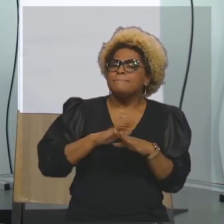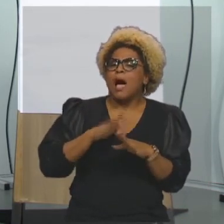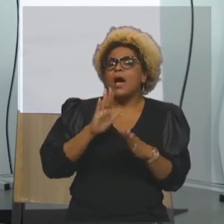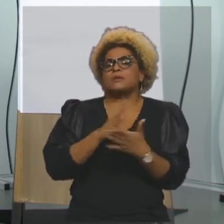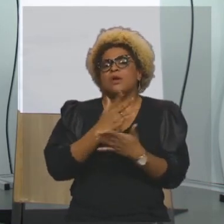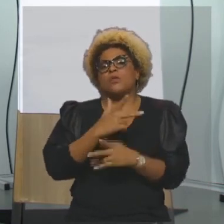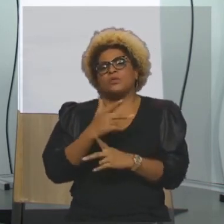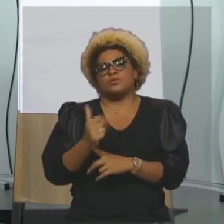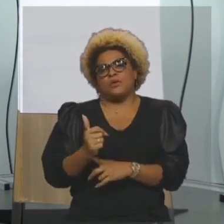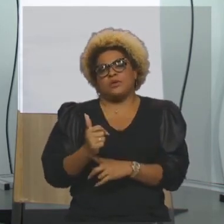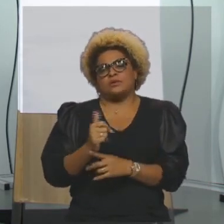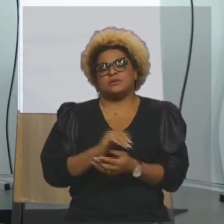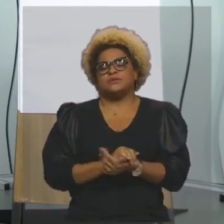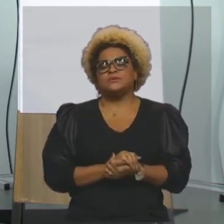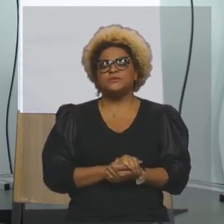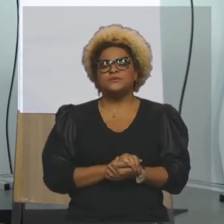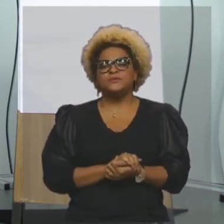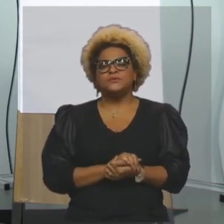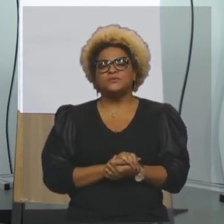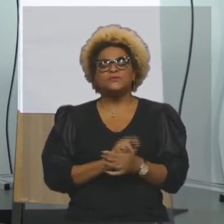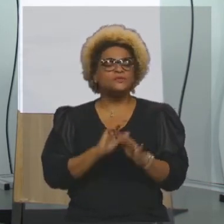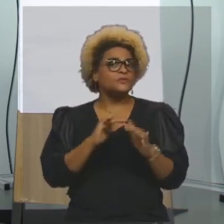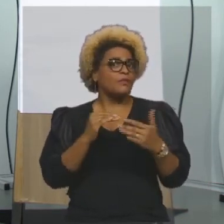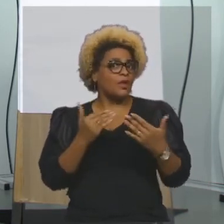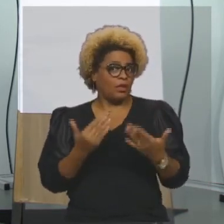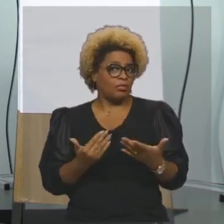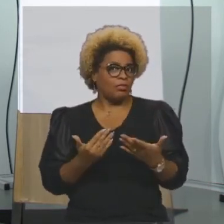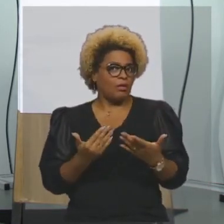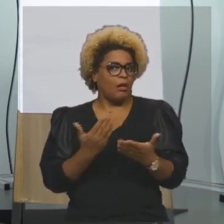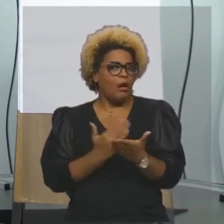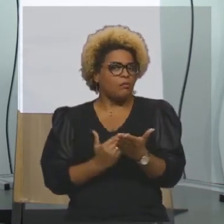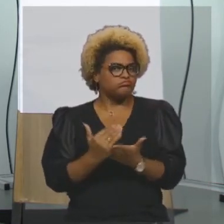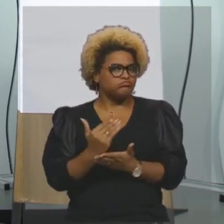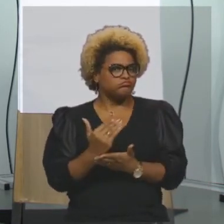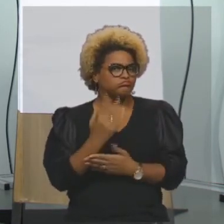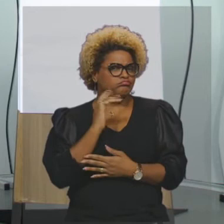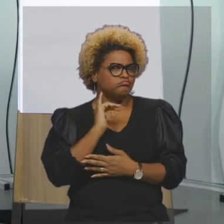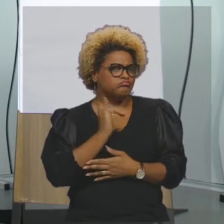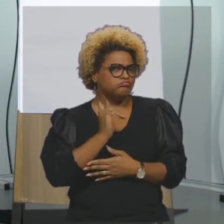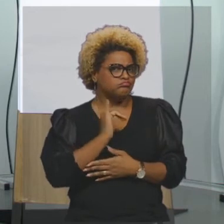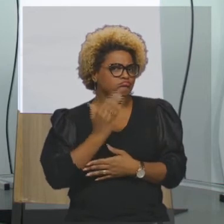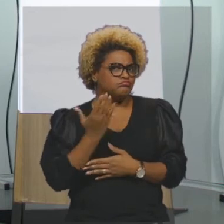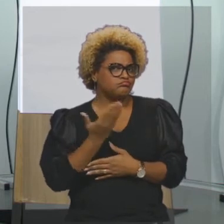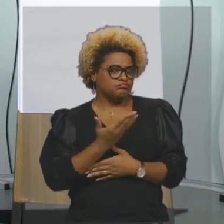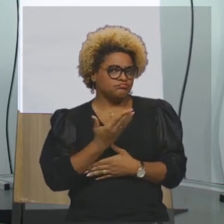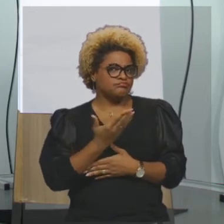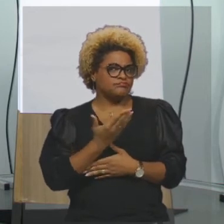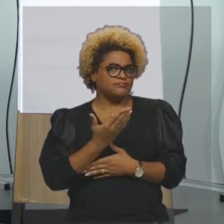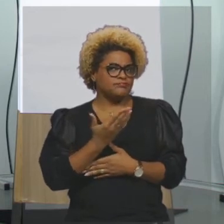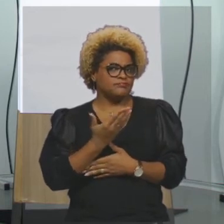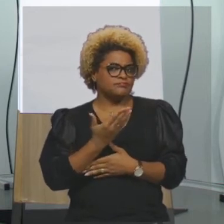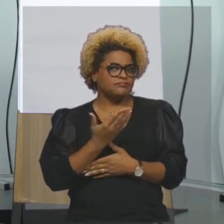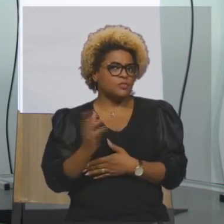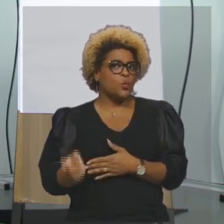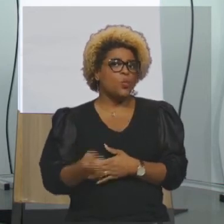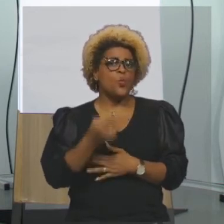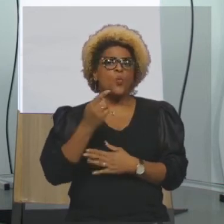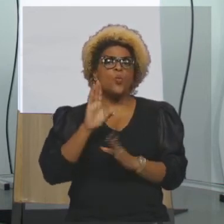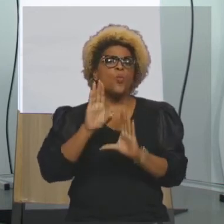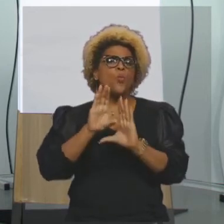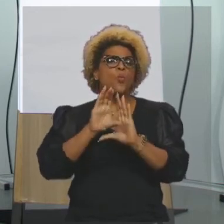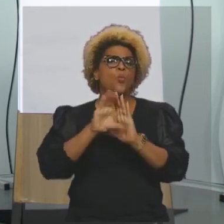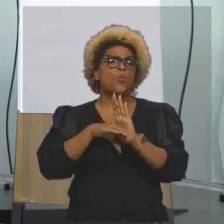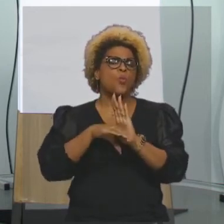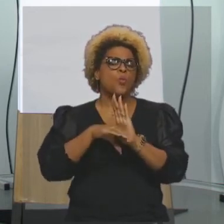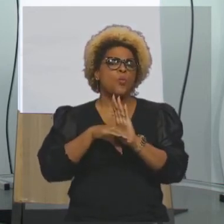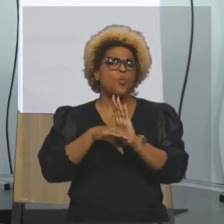bem? Então, eu quero começar falando para vocês na aula de hoje sobre um conceito que a gente usa